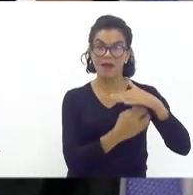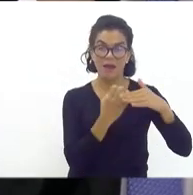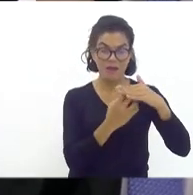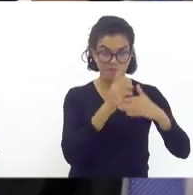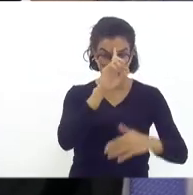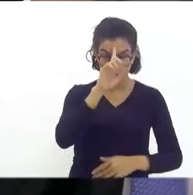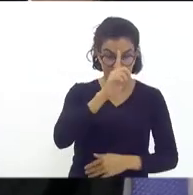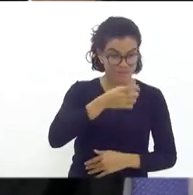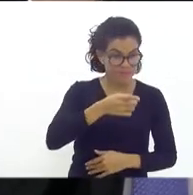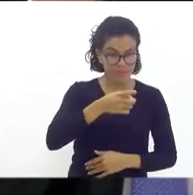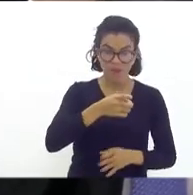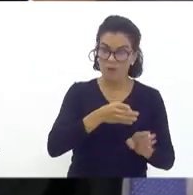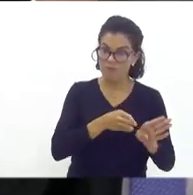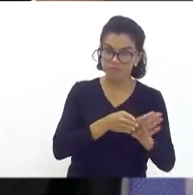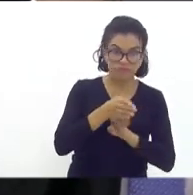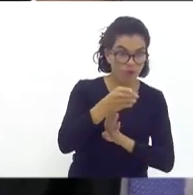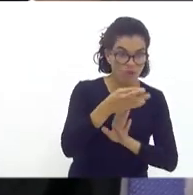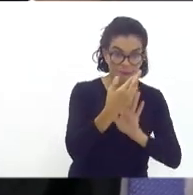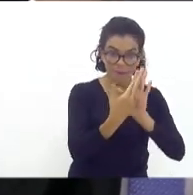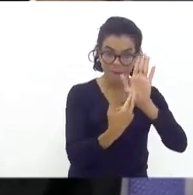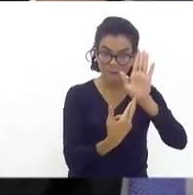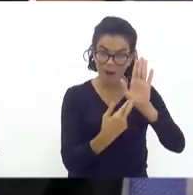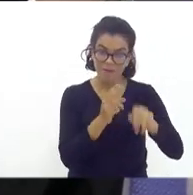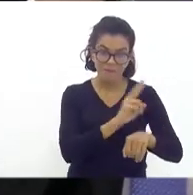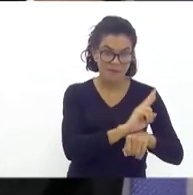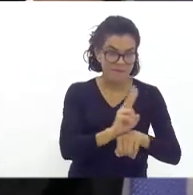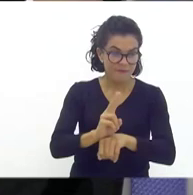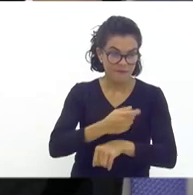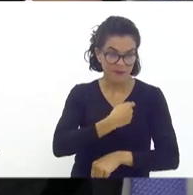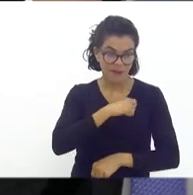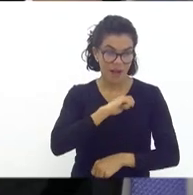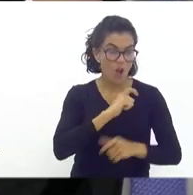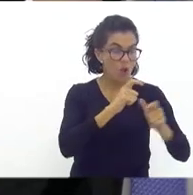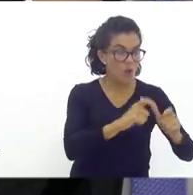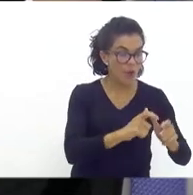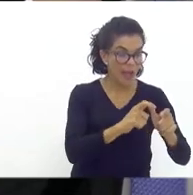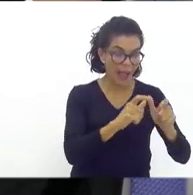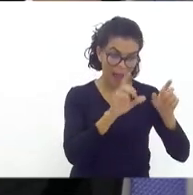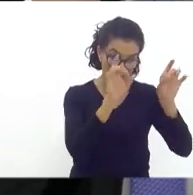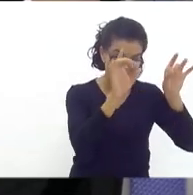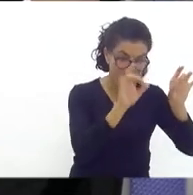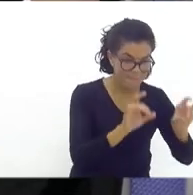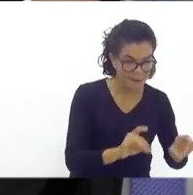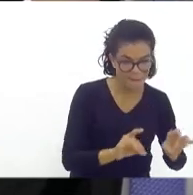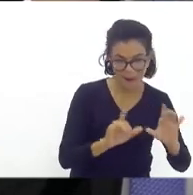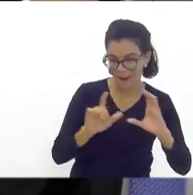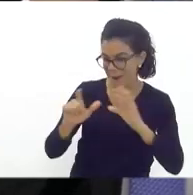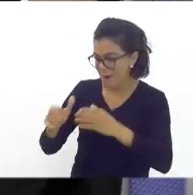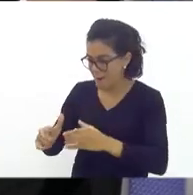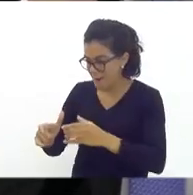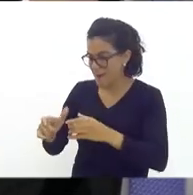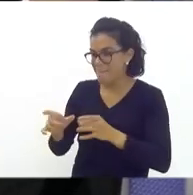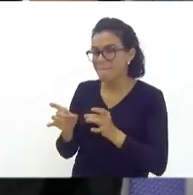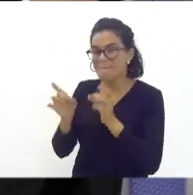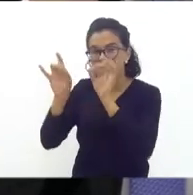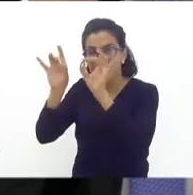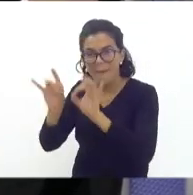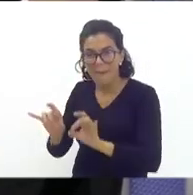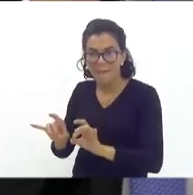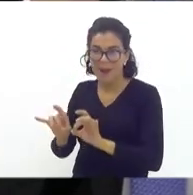uma Norma para fiscalizar pontos específicos casos específicos de ligamento ou desligamento de gás